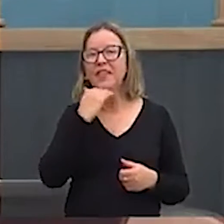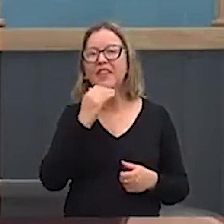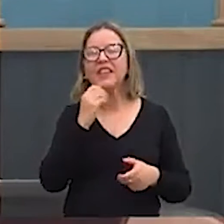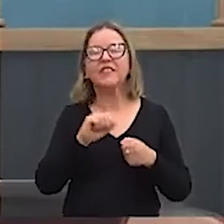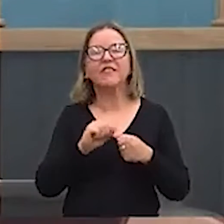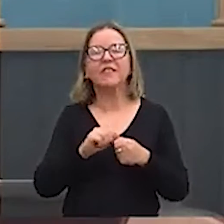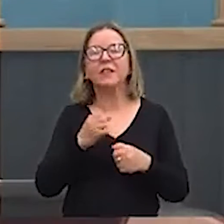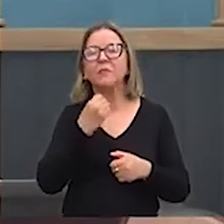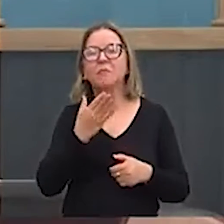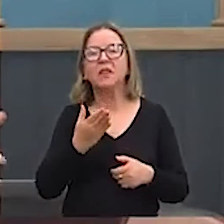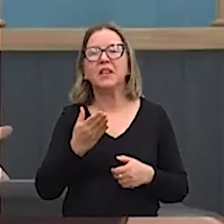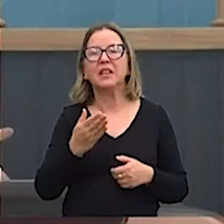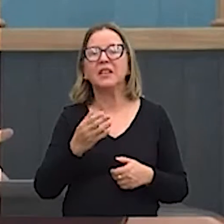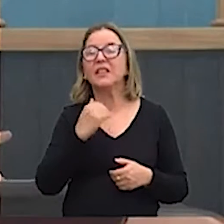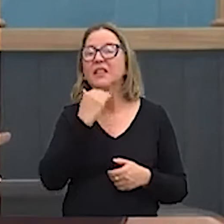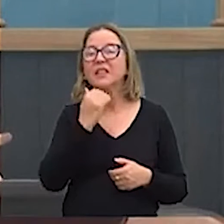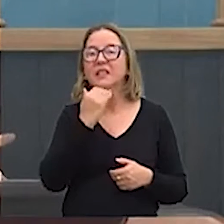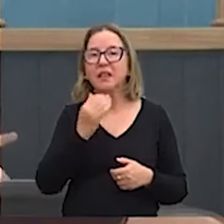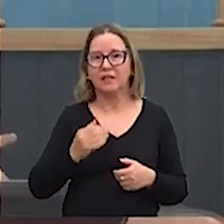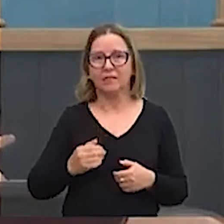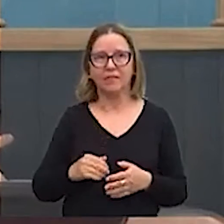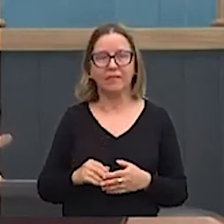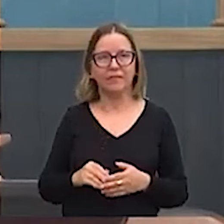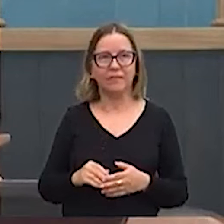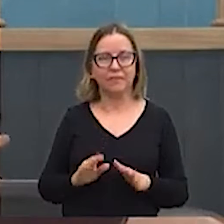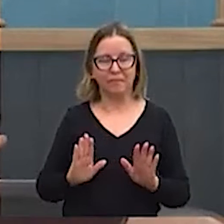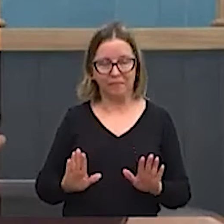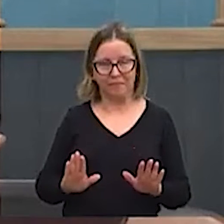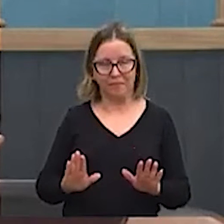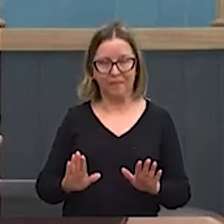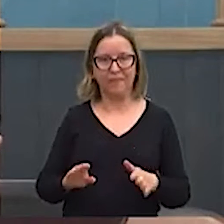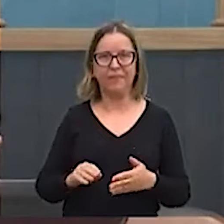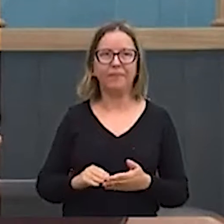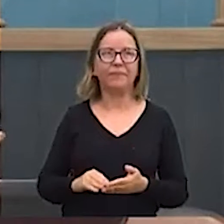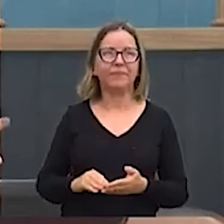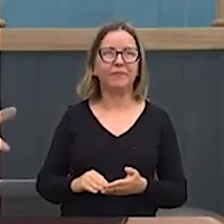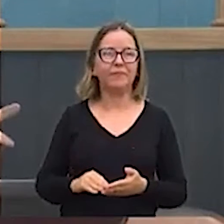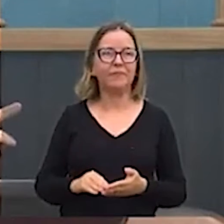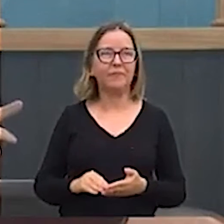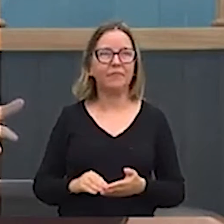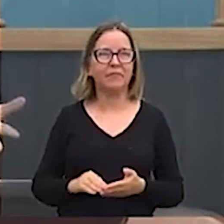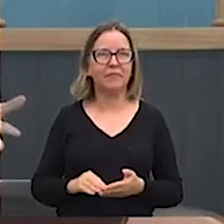Todos. Agora, meu irmão,